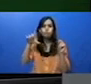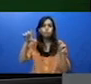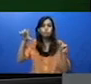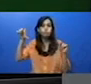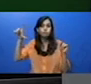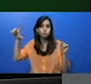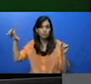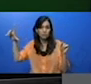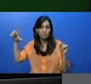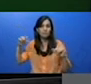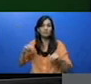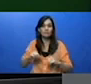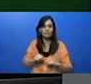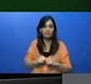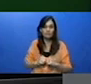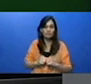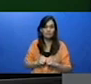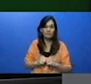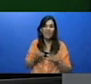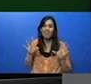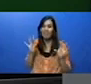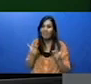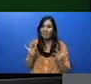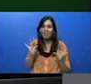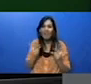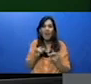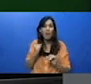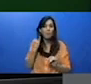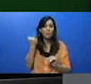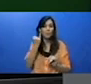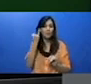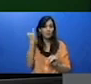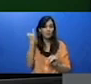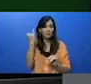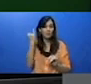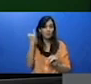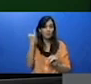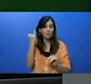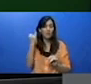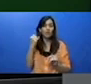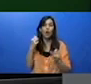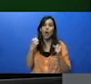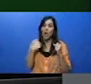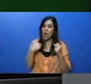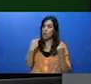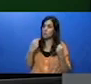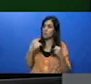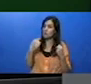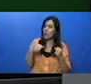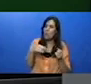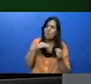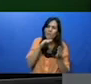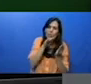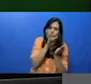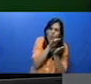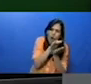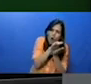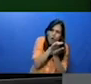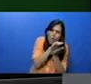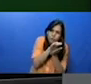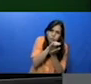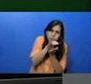detalhe importante, olha. Escreva em ordem crescente. Então, eu começo pelo menor e